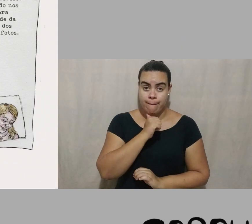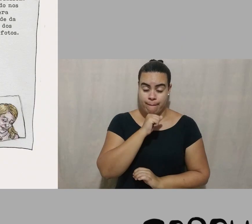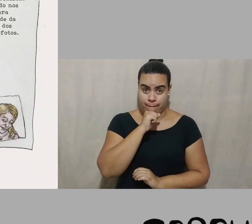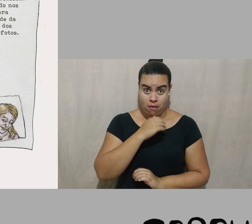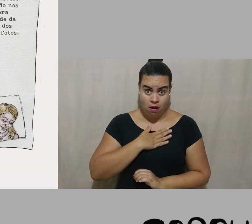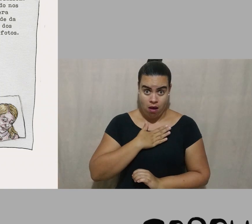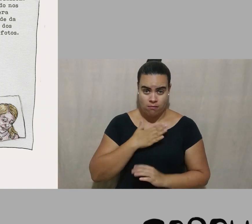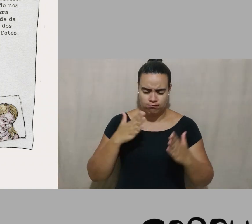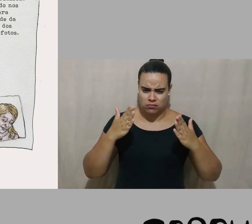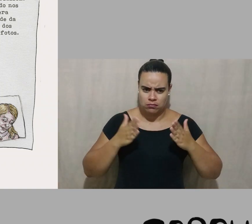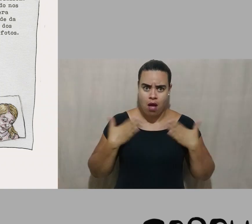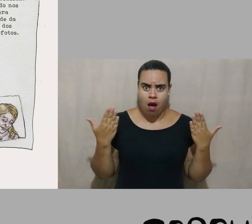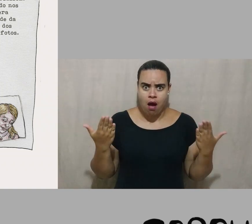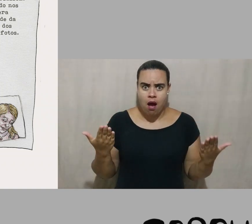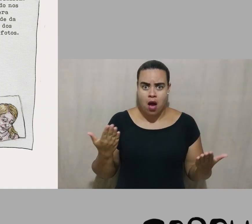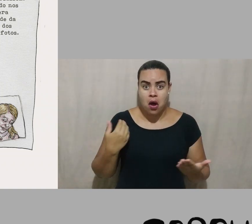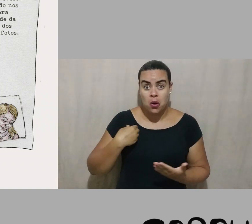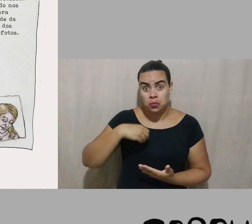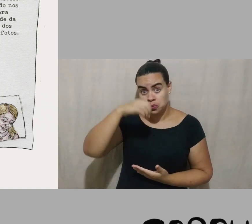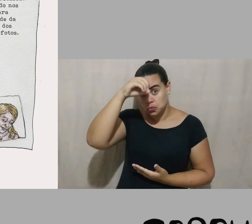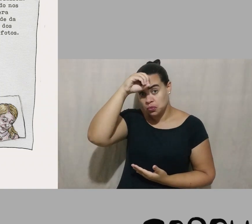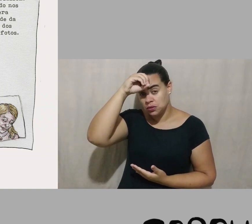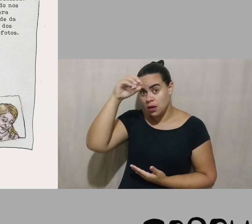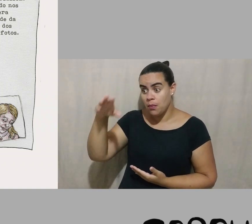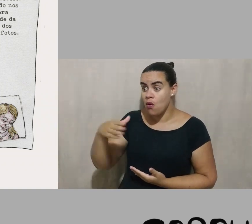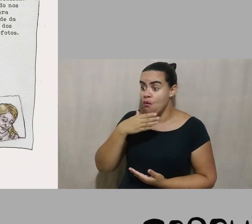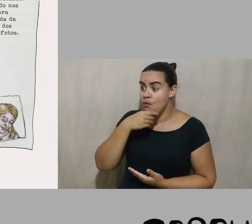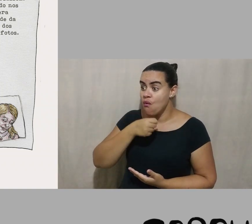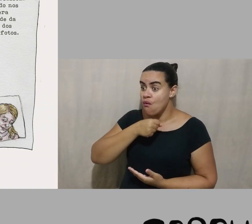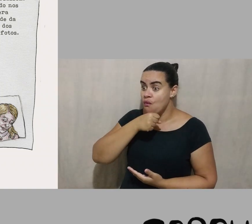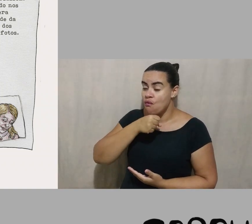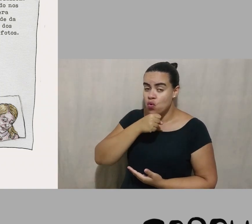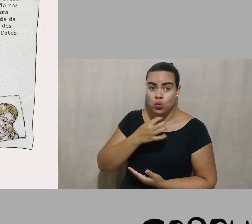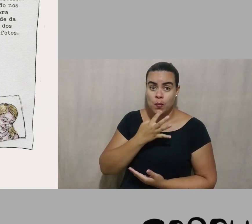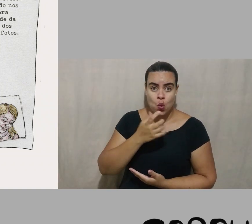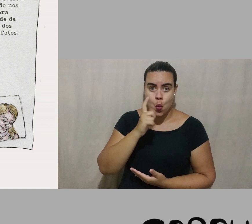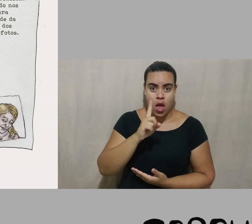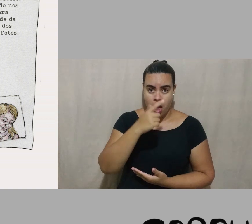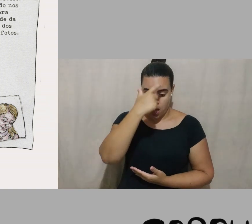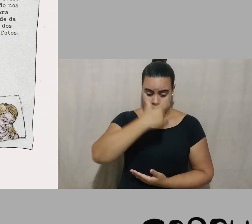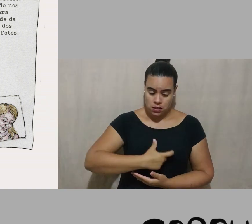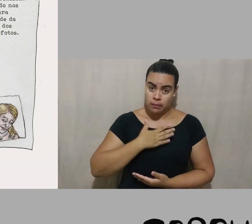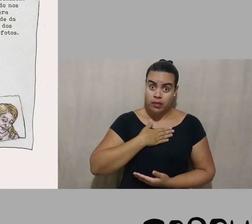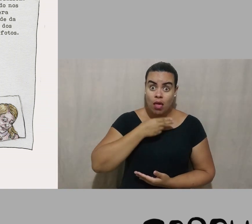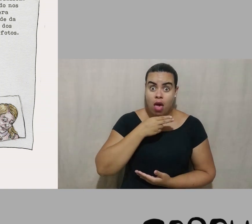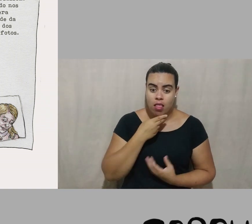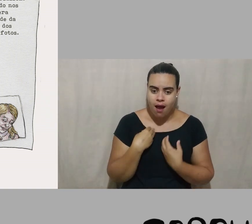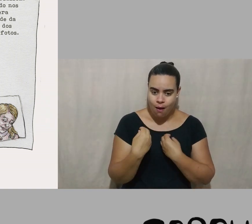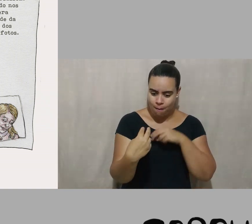Minha mãe foi pega de surpresa. Jamais imaginaria que o vô não reconheceria a própria neta sentada bem na sua